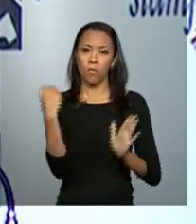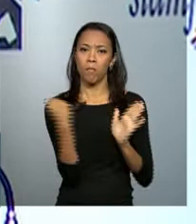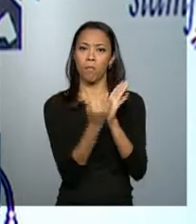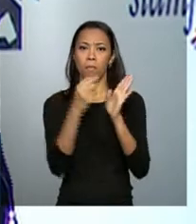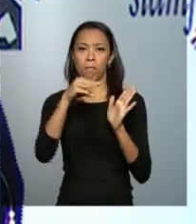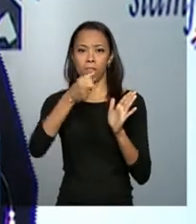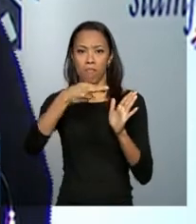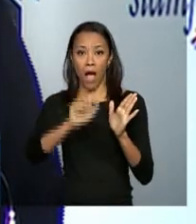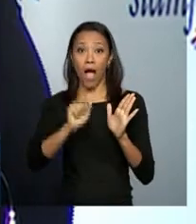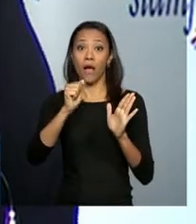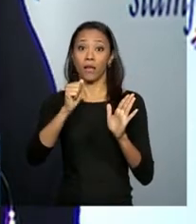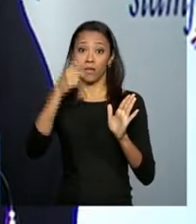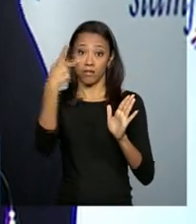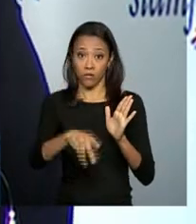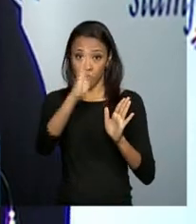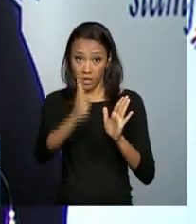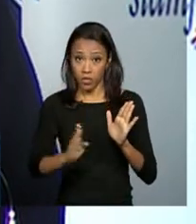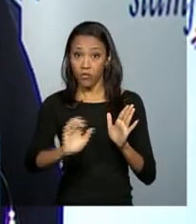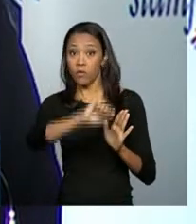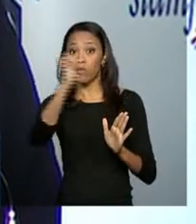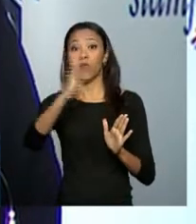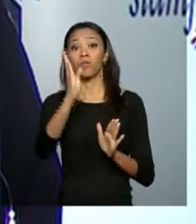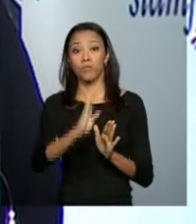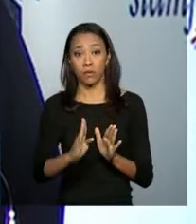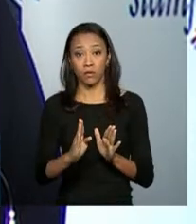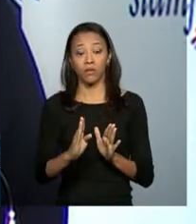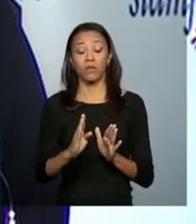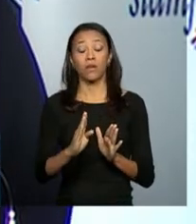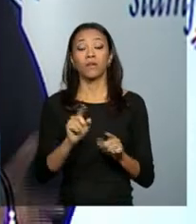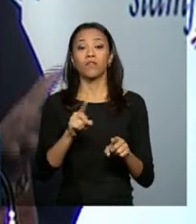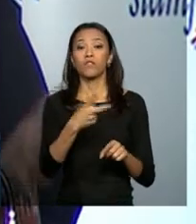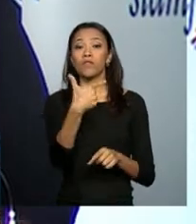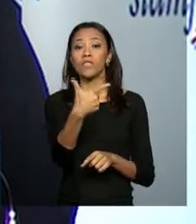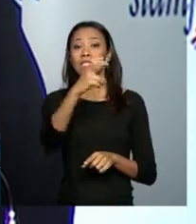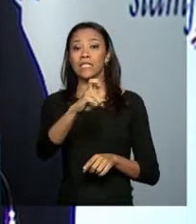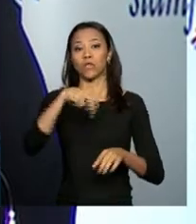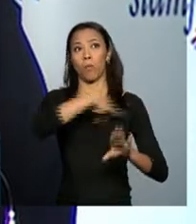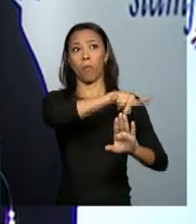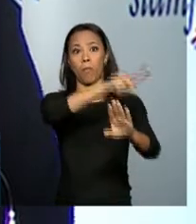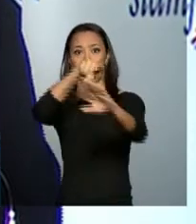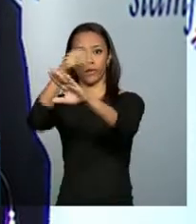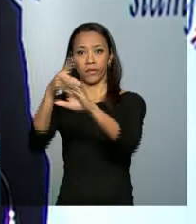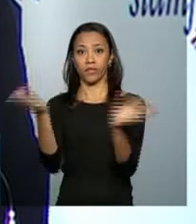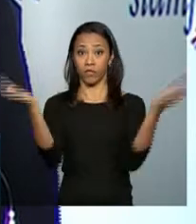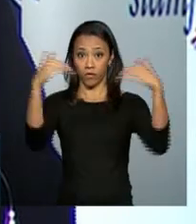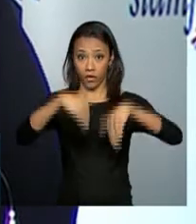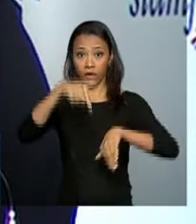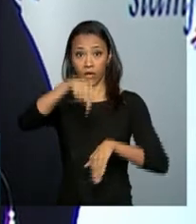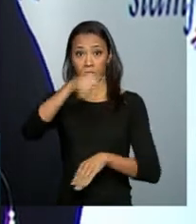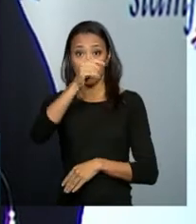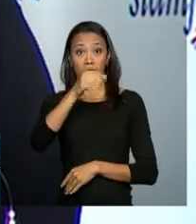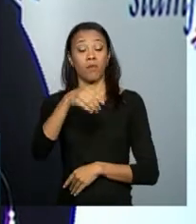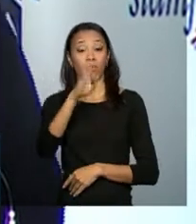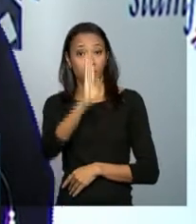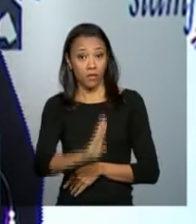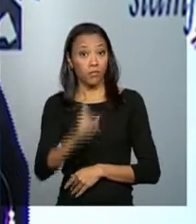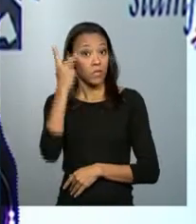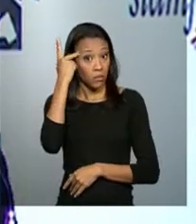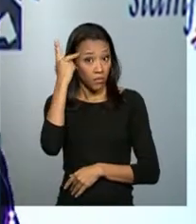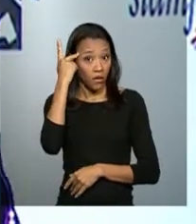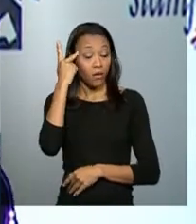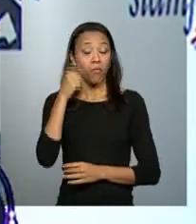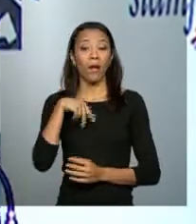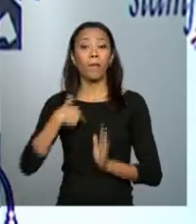internacionais, 25 países, que são representados aqui nessa feira. Eu tenho certeza que